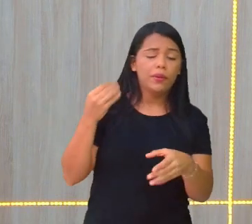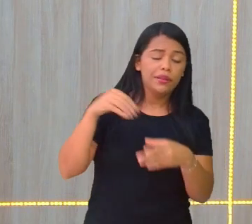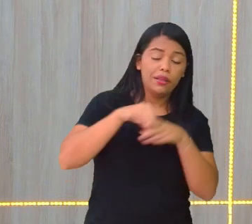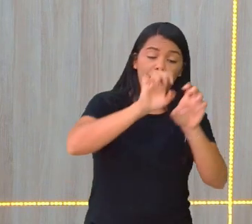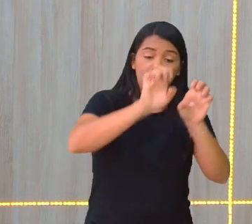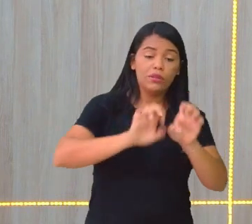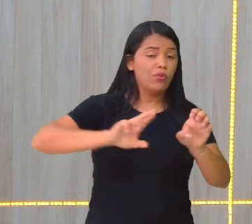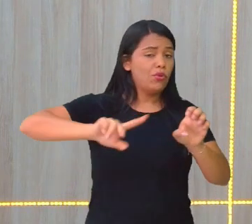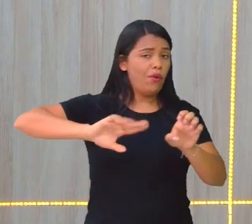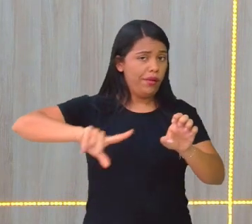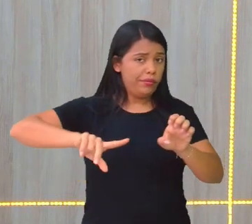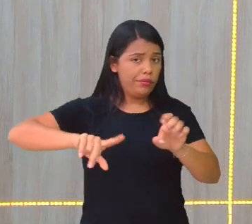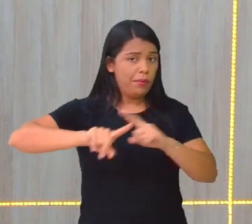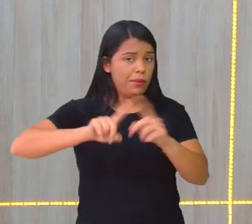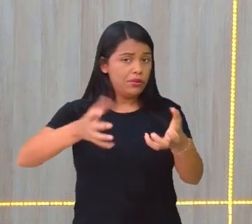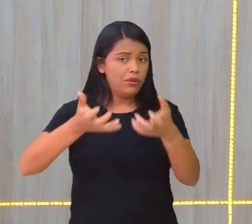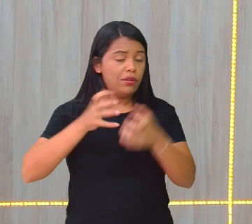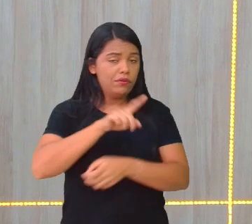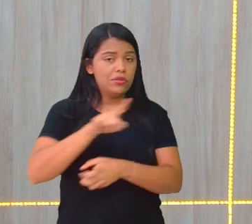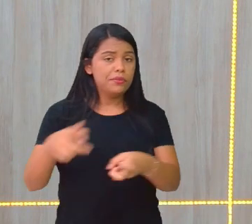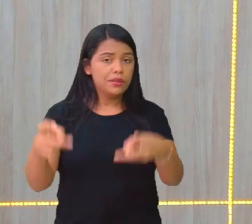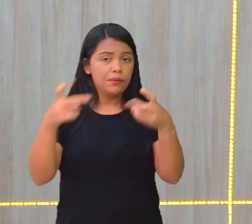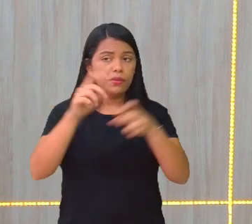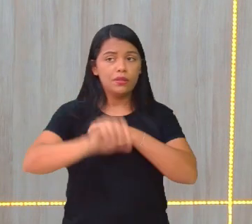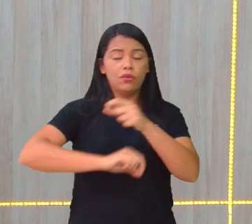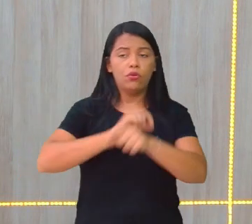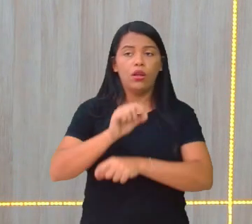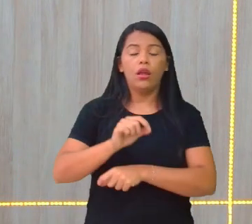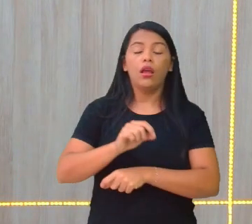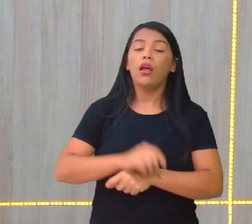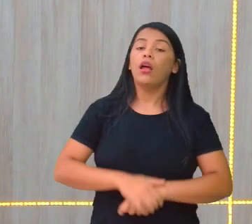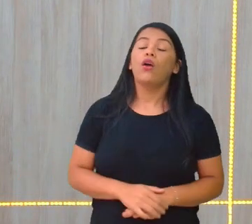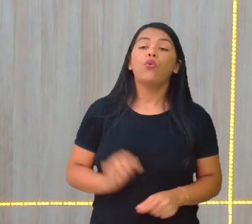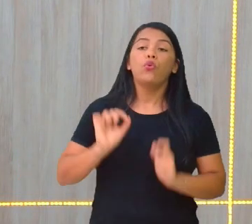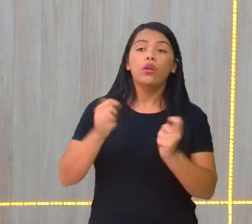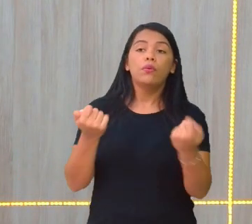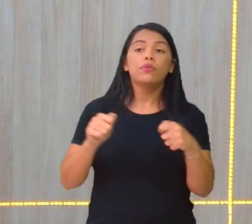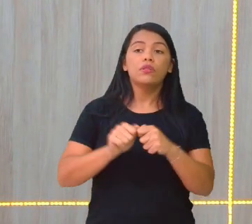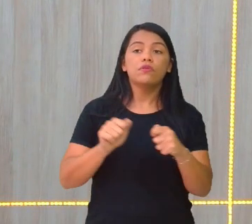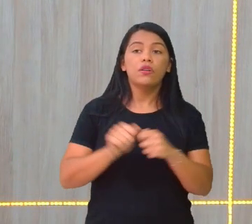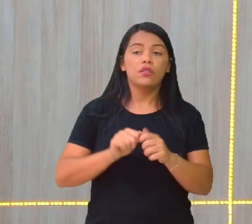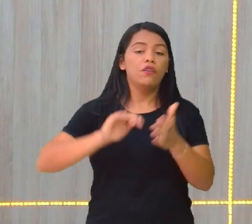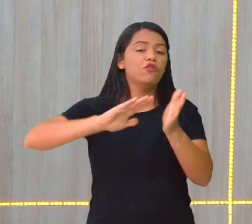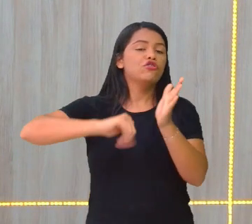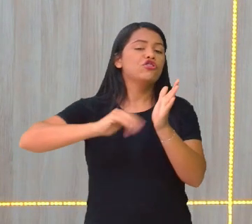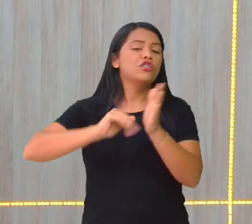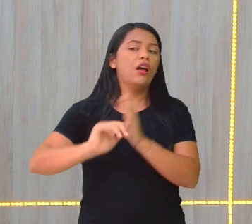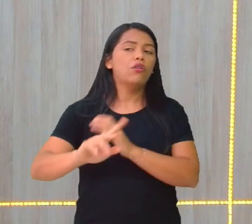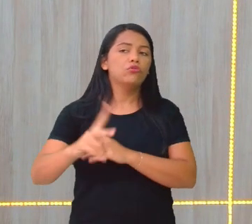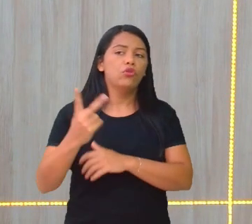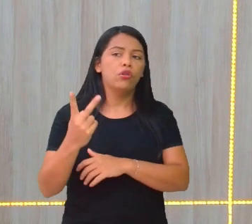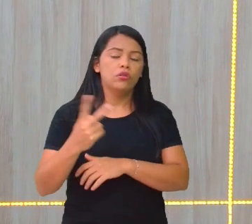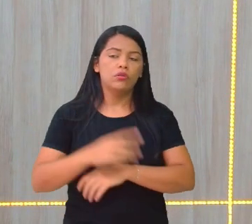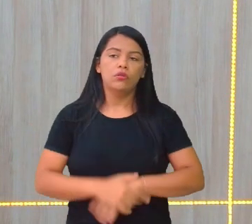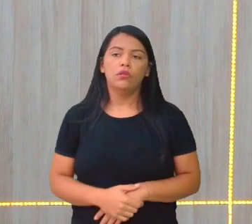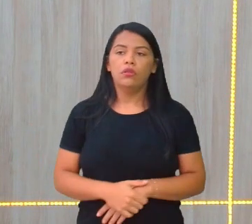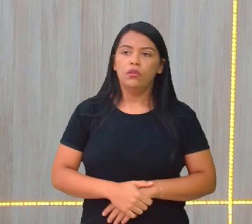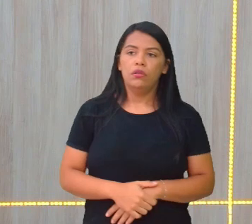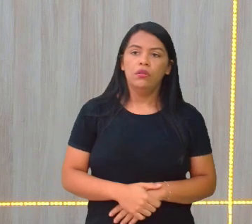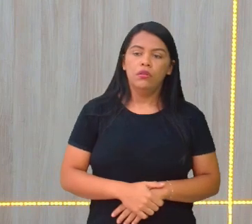é que eu queria que vocês percebessem? O que é que eu tenho que fazer aqui? Tirar o meu 2.